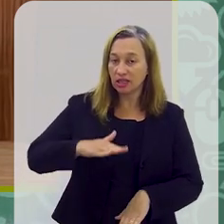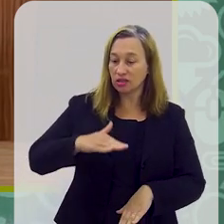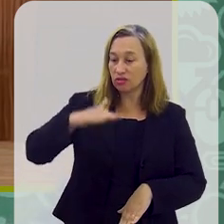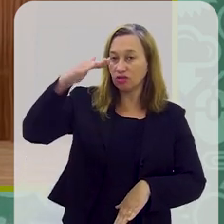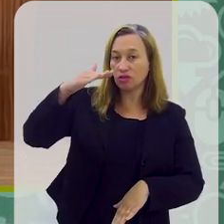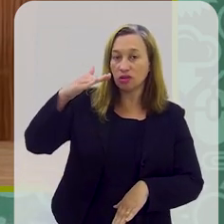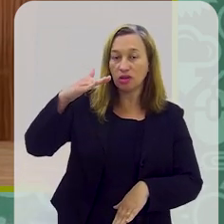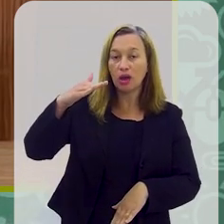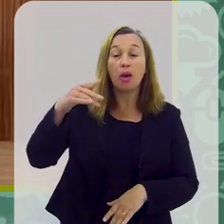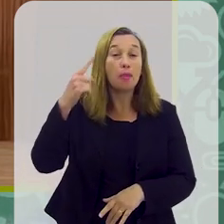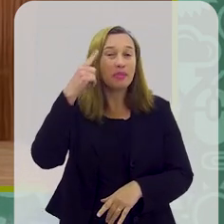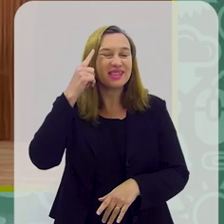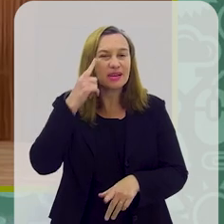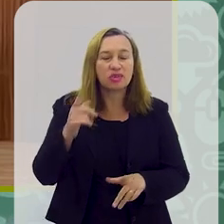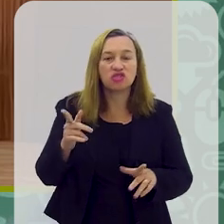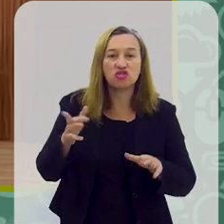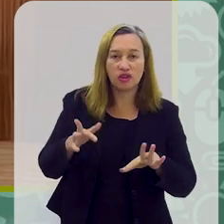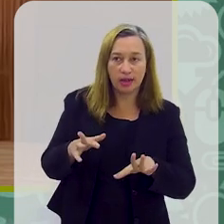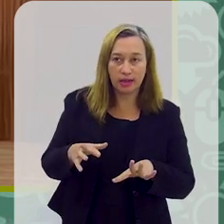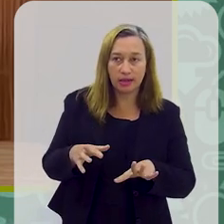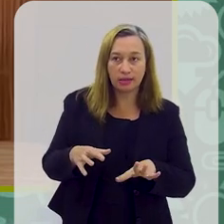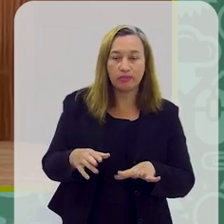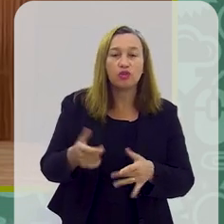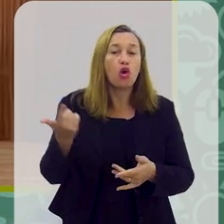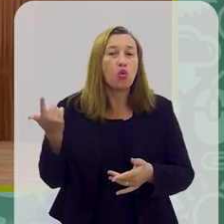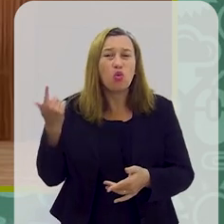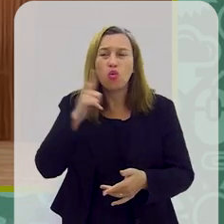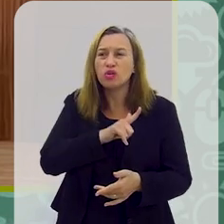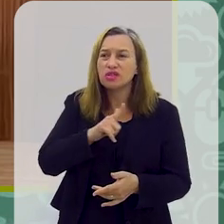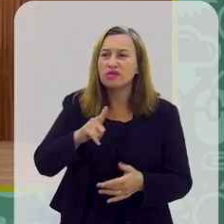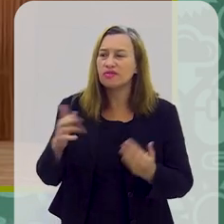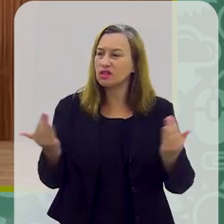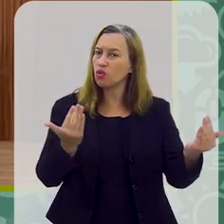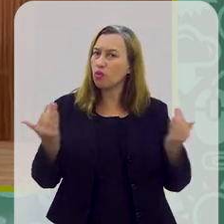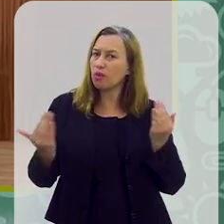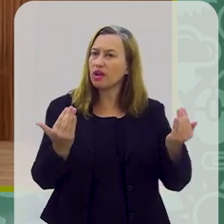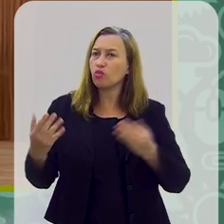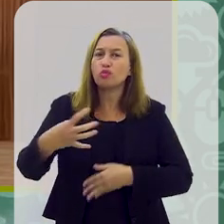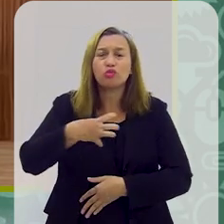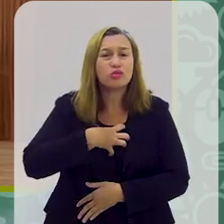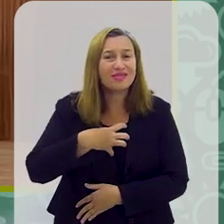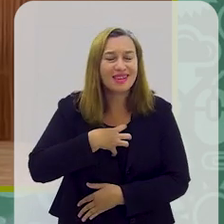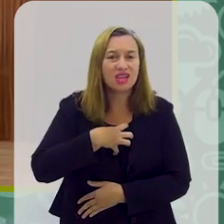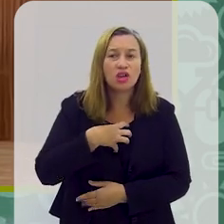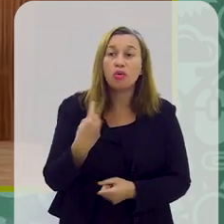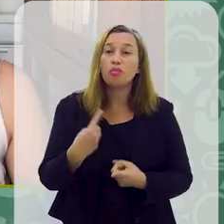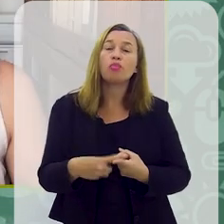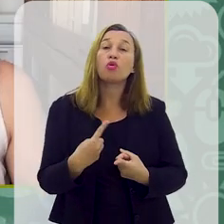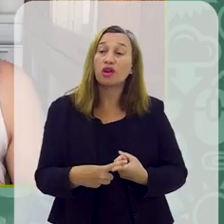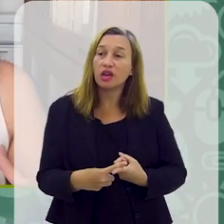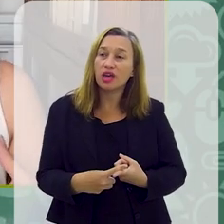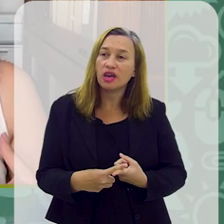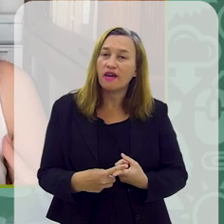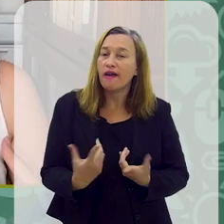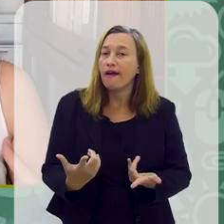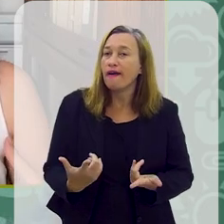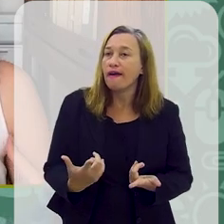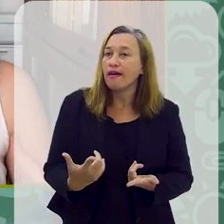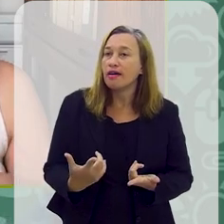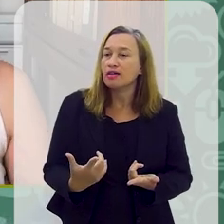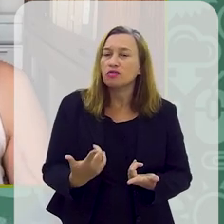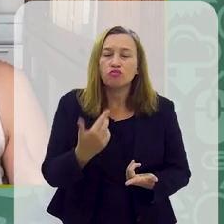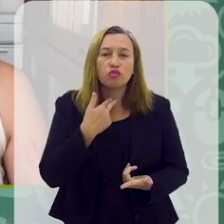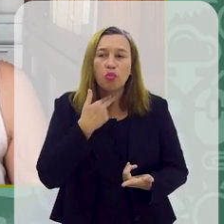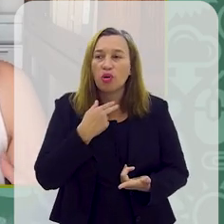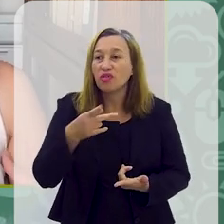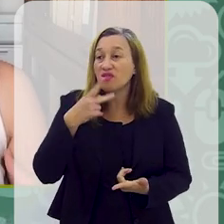ter um pensamento crítico e conseguir fazer essa comparação com o que ela sente. Porque a